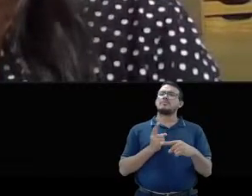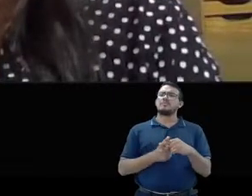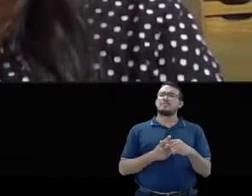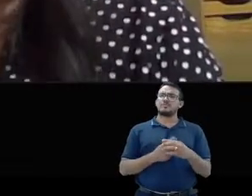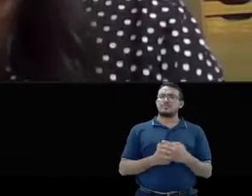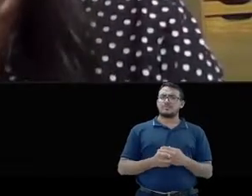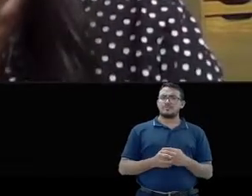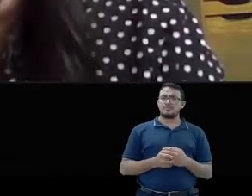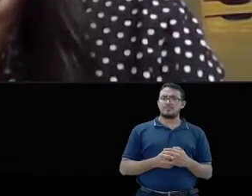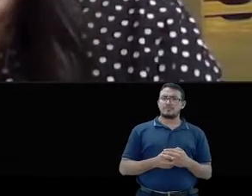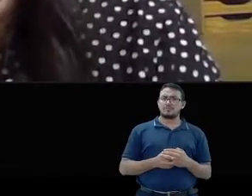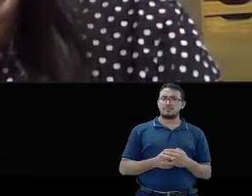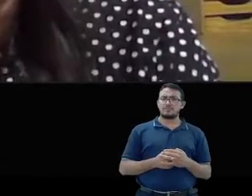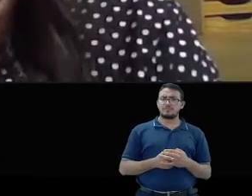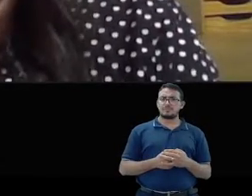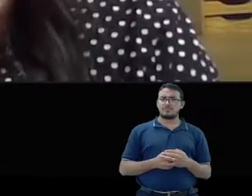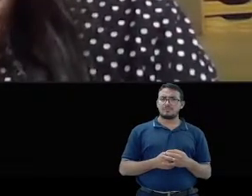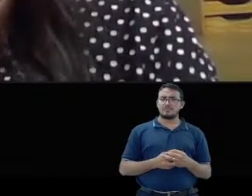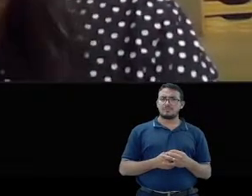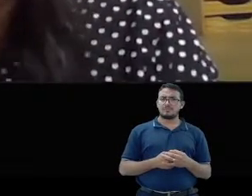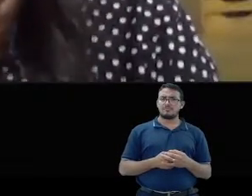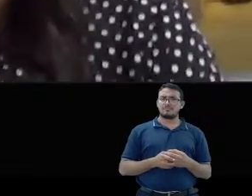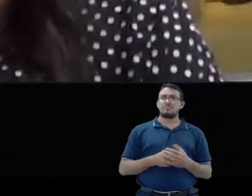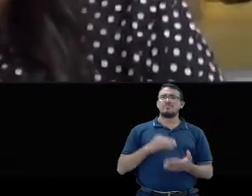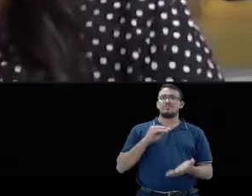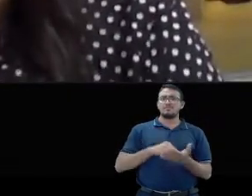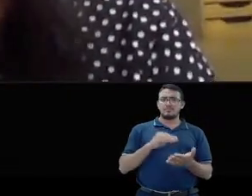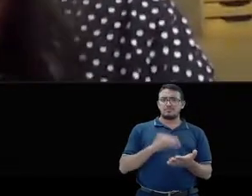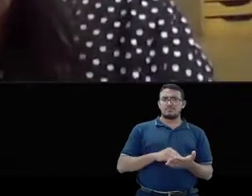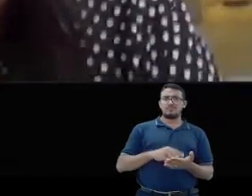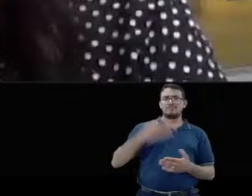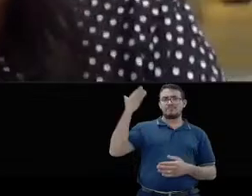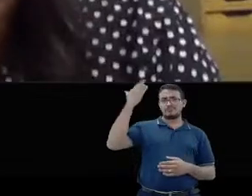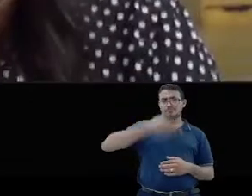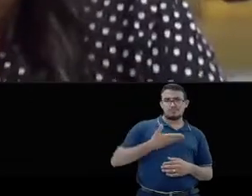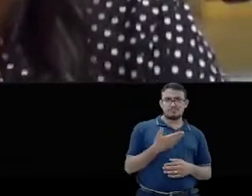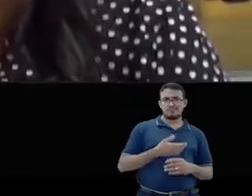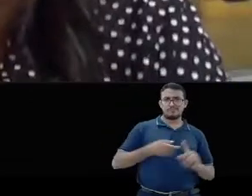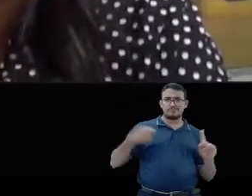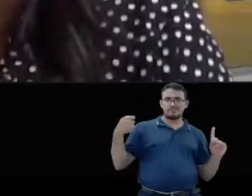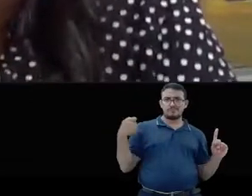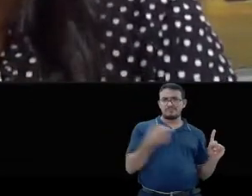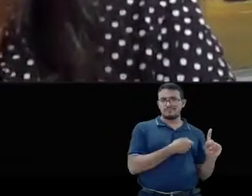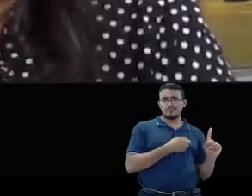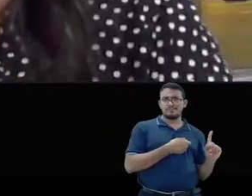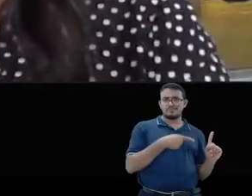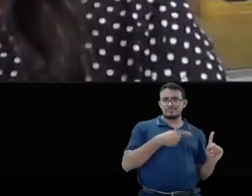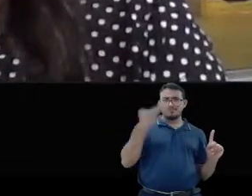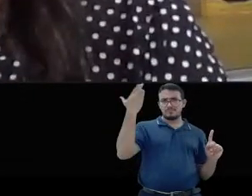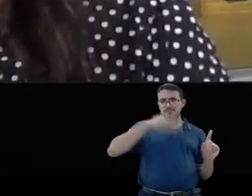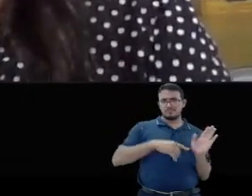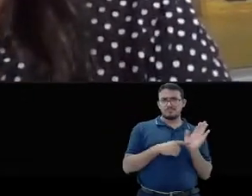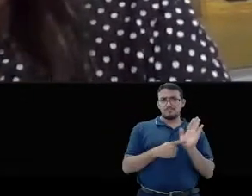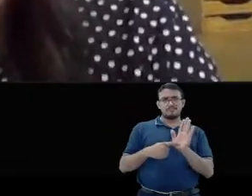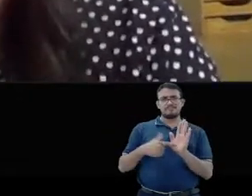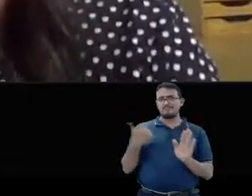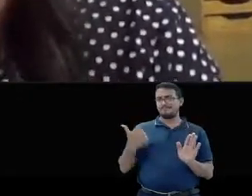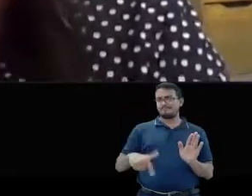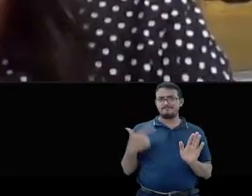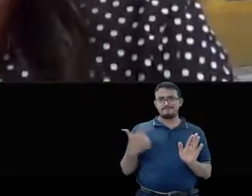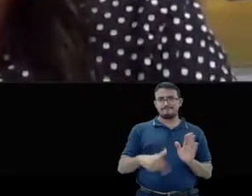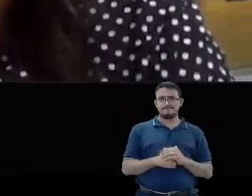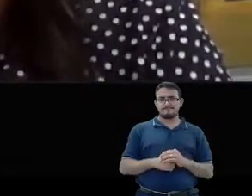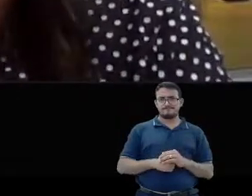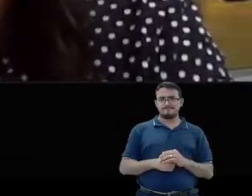eles também não fez prova a autora, não fez prova a reclamante. A reclamante não conseguiu, dentro